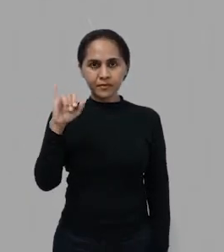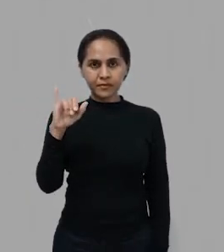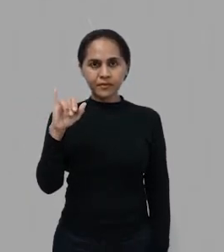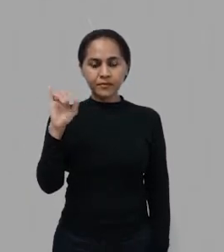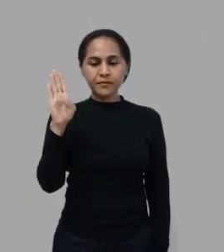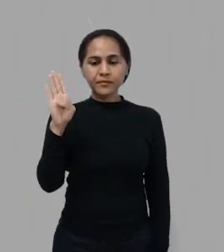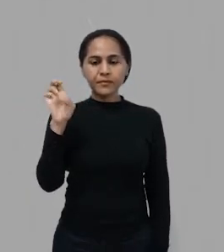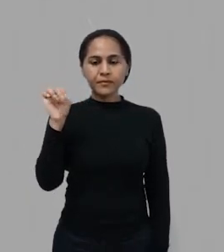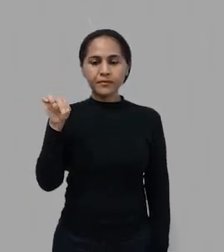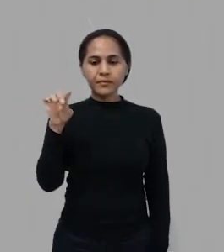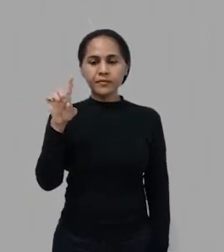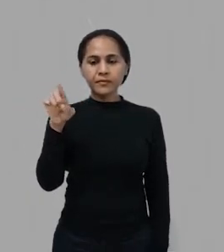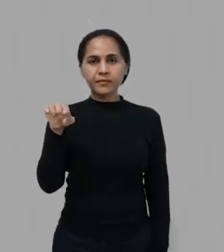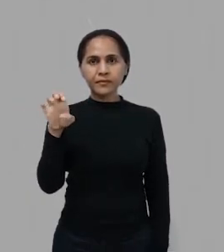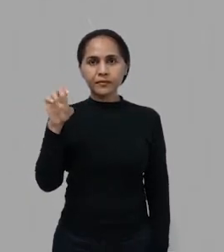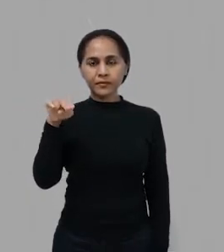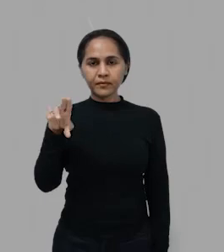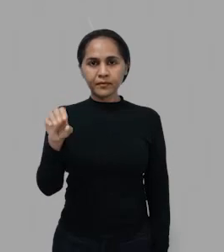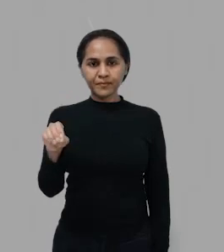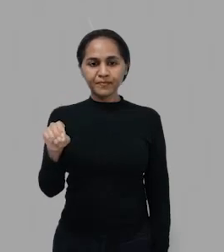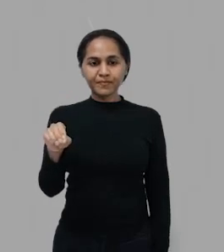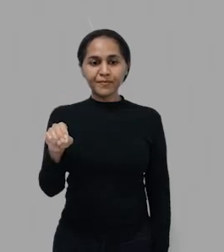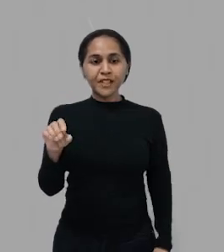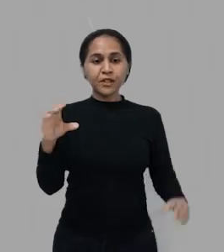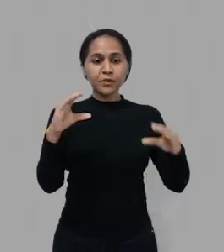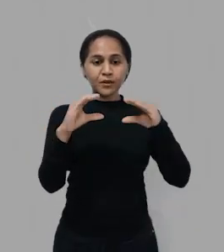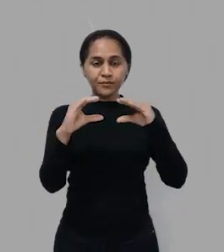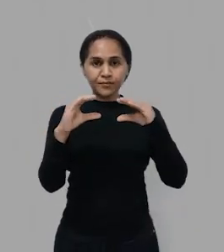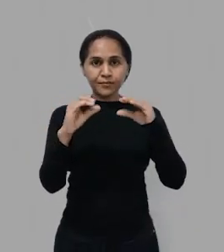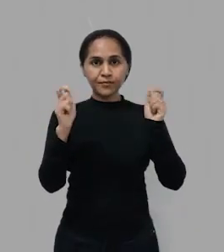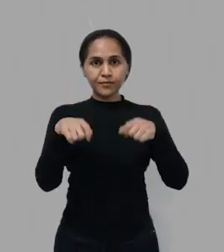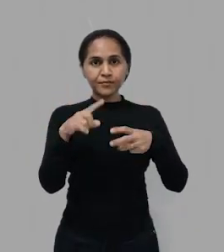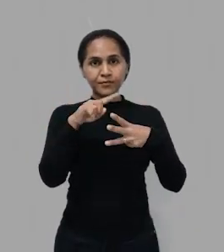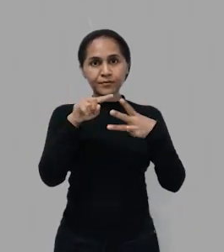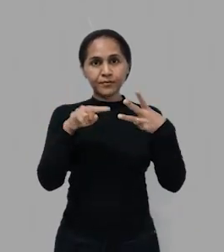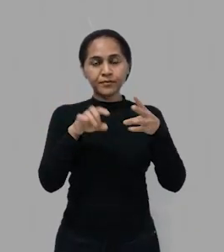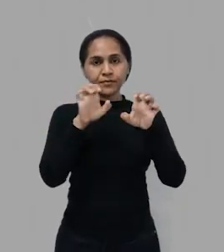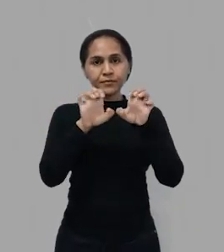C7H8O, são possíveis 3 estruturas diferentes.